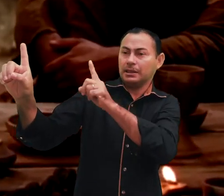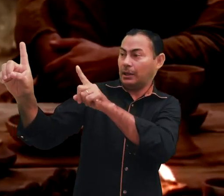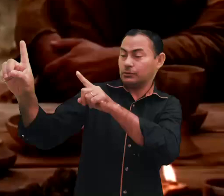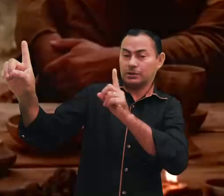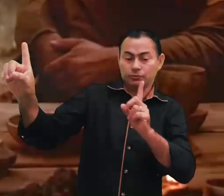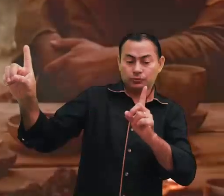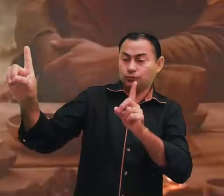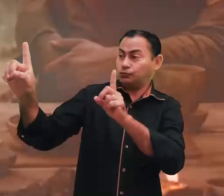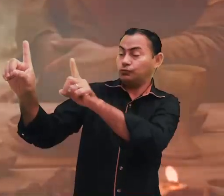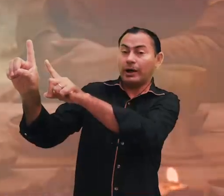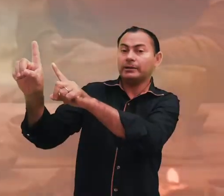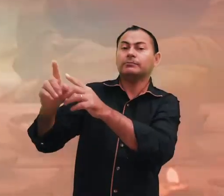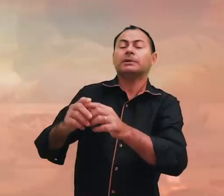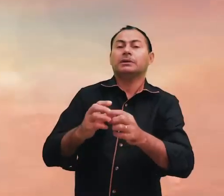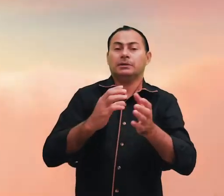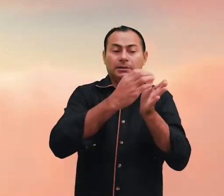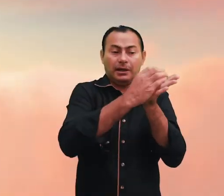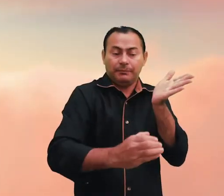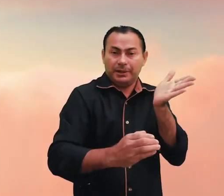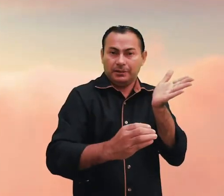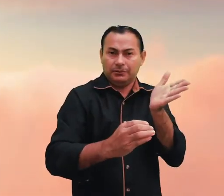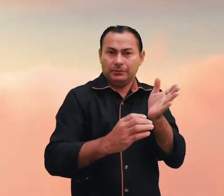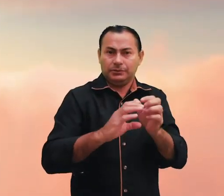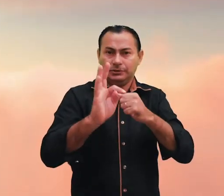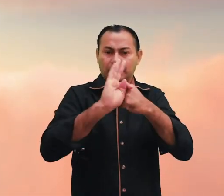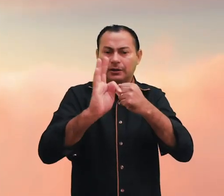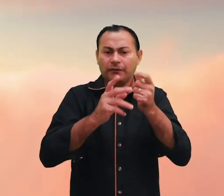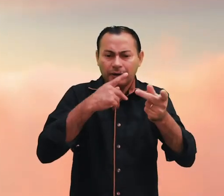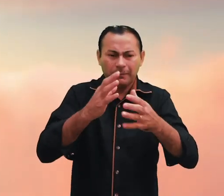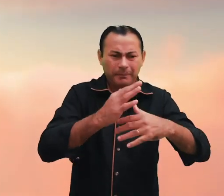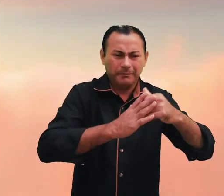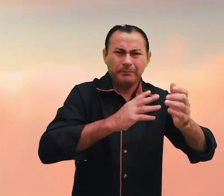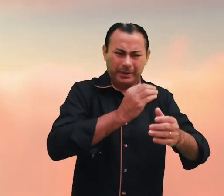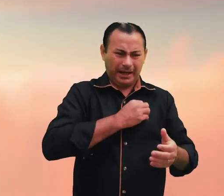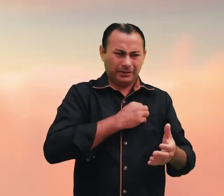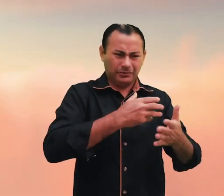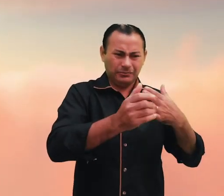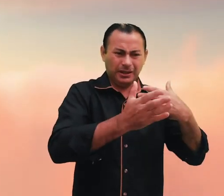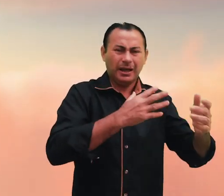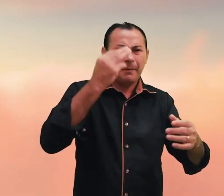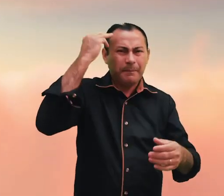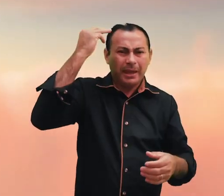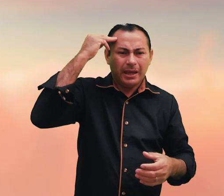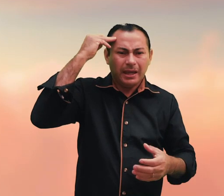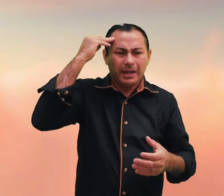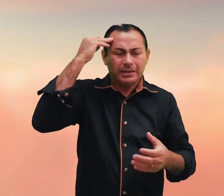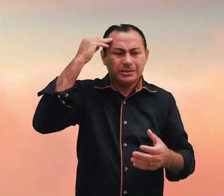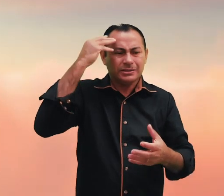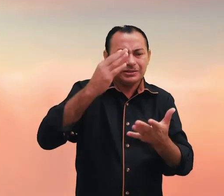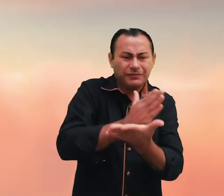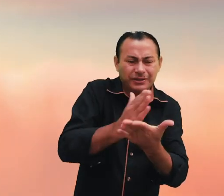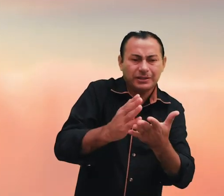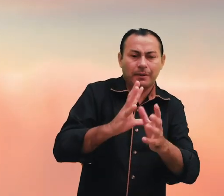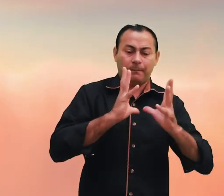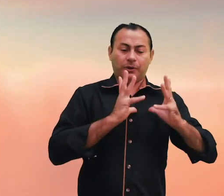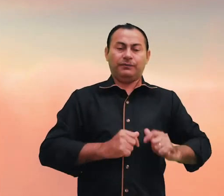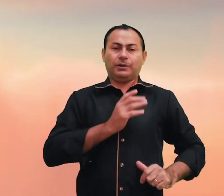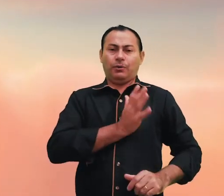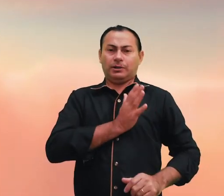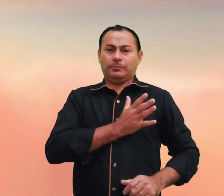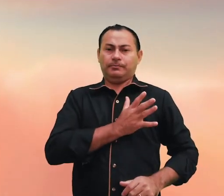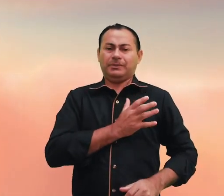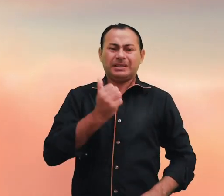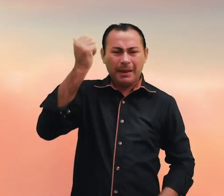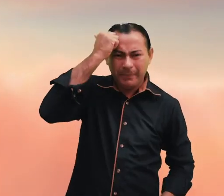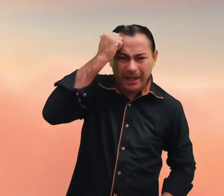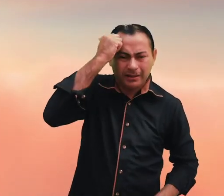capítulo, Tiago escreveu, pecadores, limpem as mãos, e vocês que têm a mente dividida, purifiquem o coração.